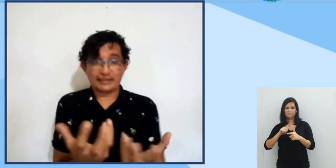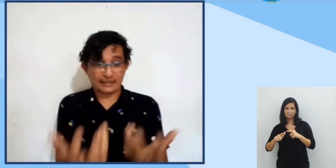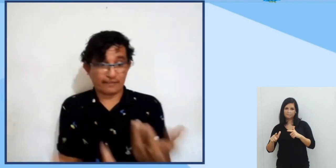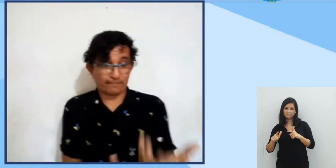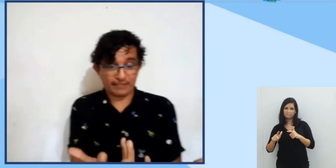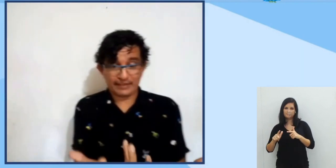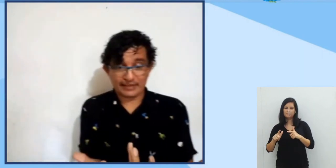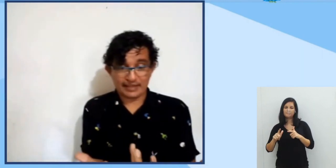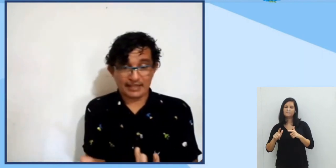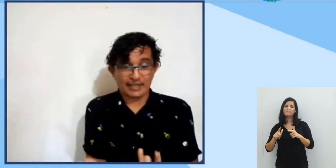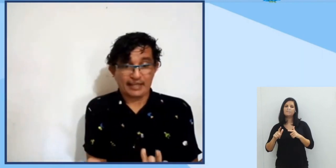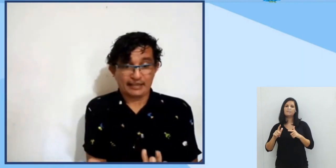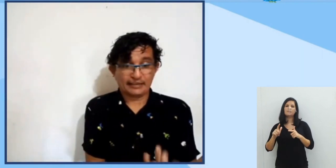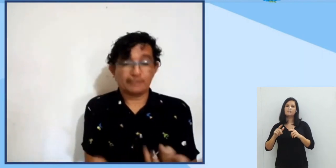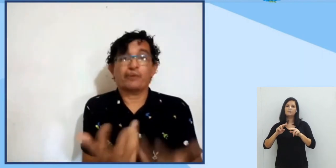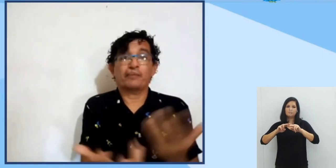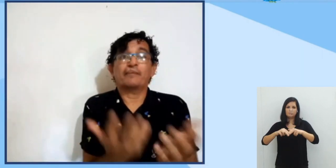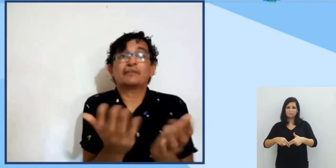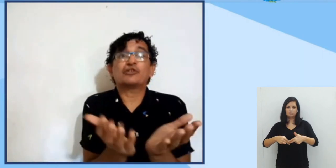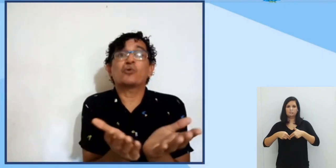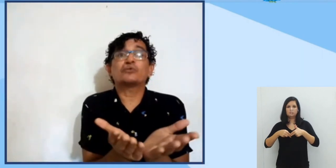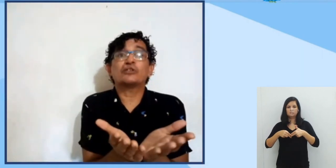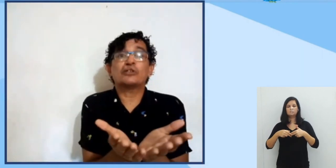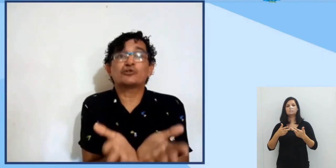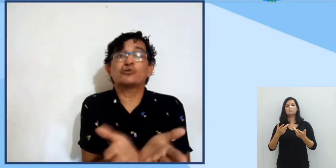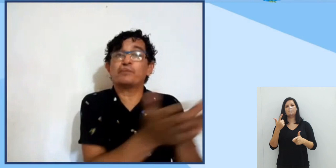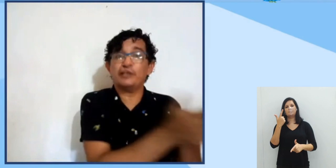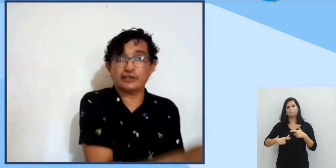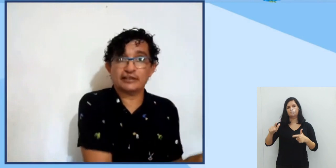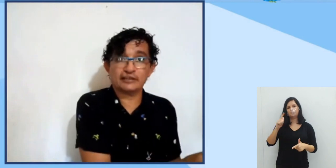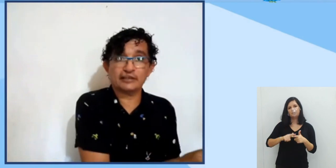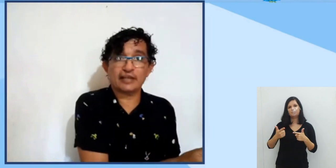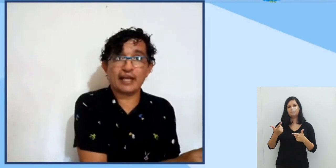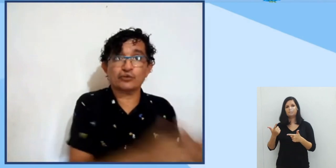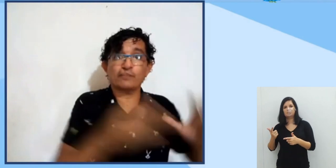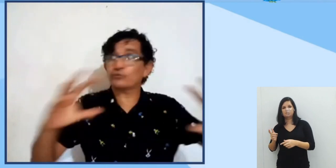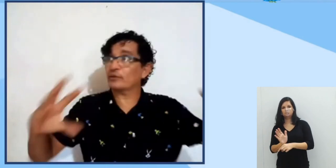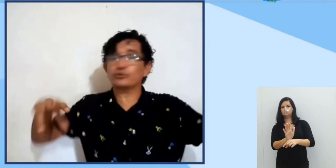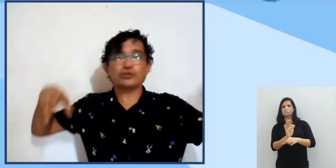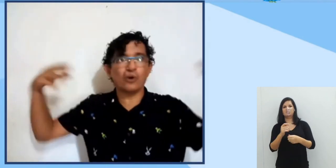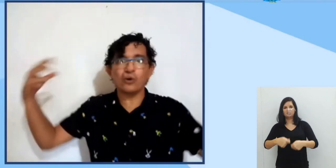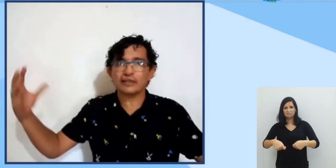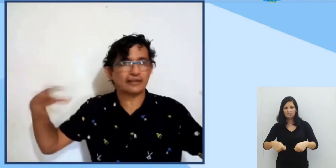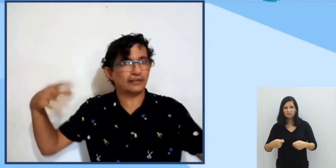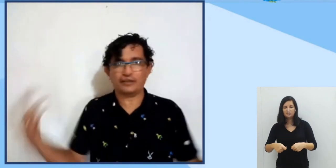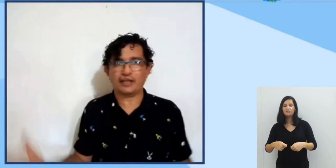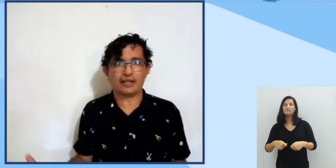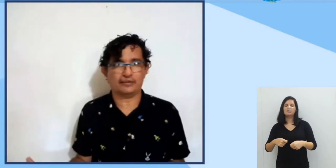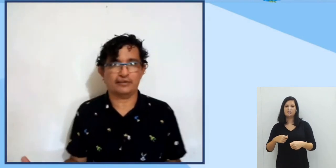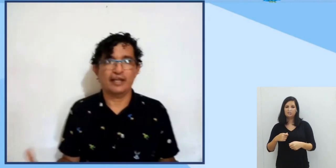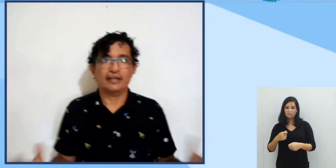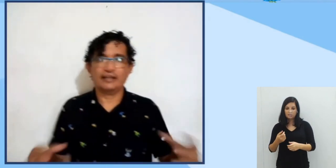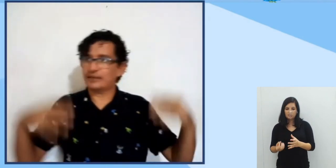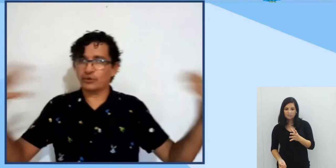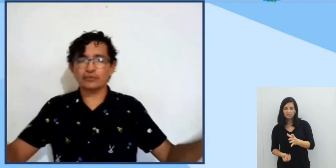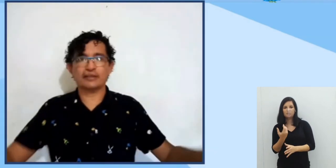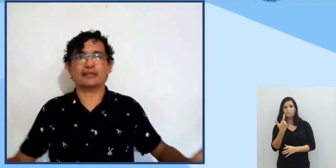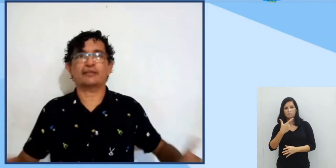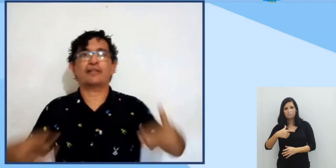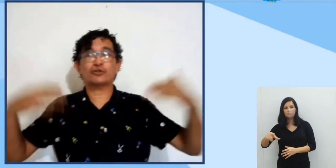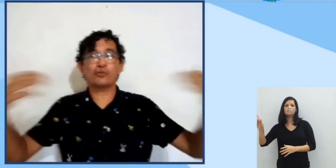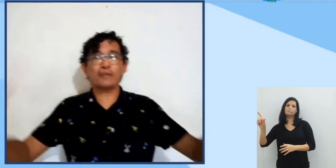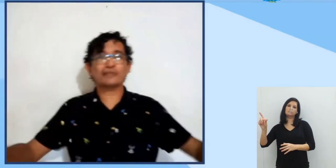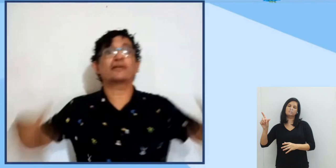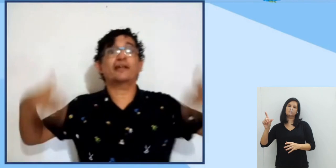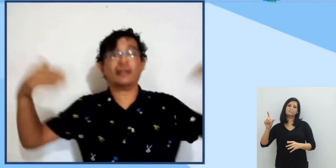Por conta desse problema de conseguir suprir as necessidades, começam a surgir outras atividades. E essas